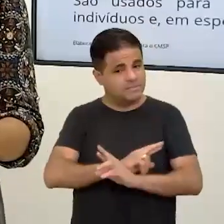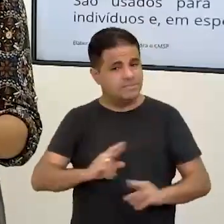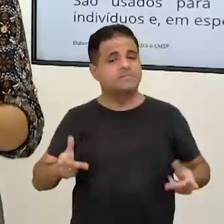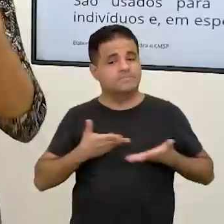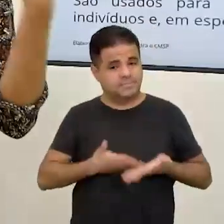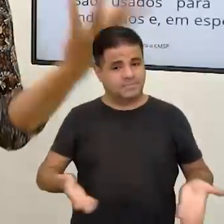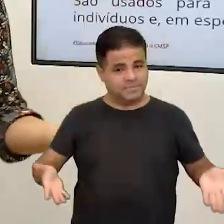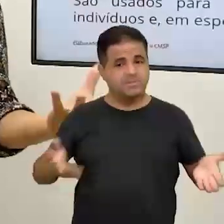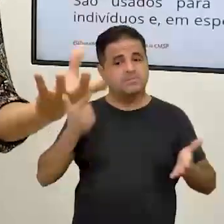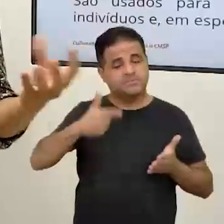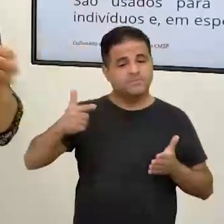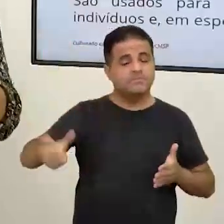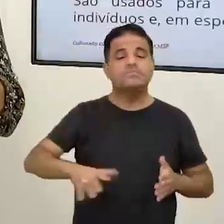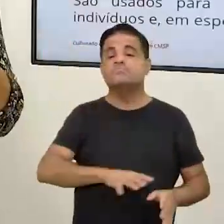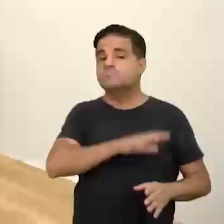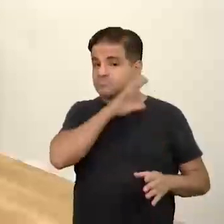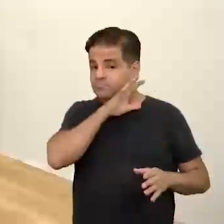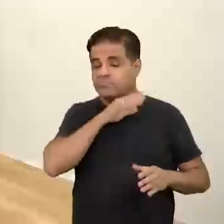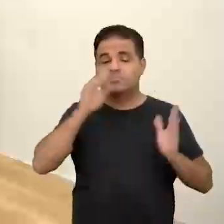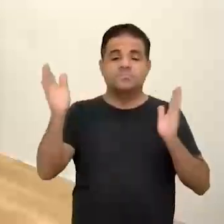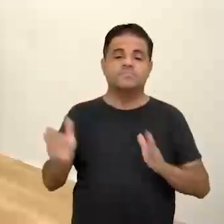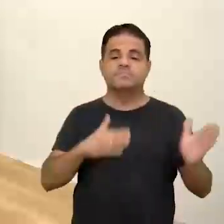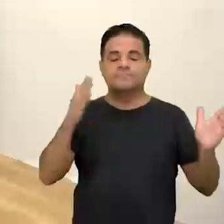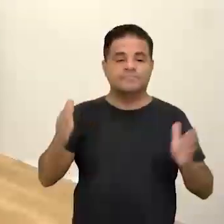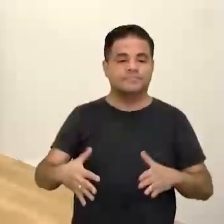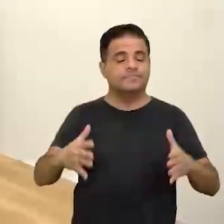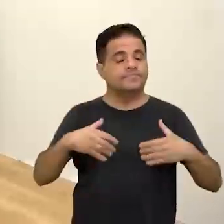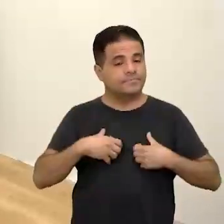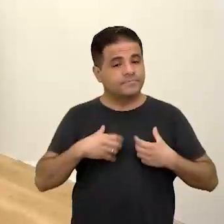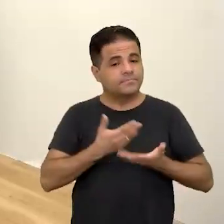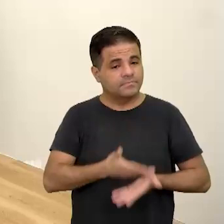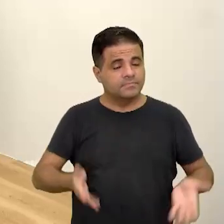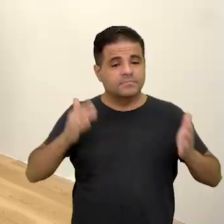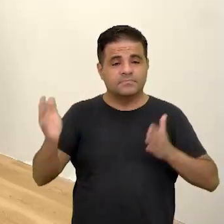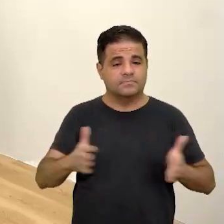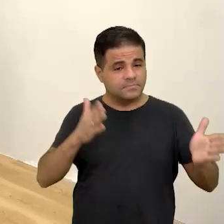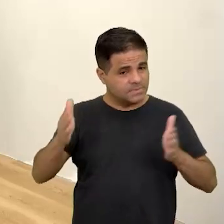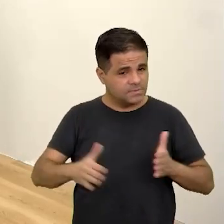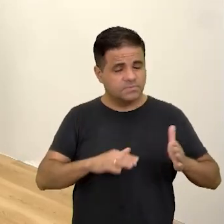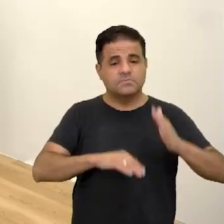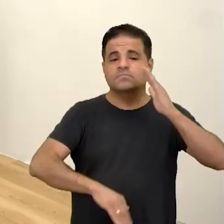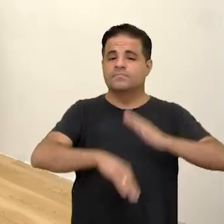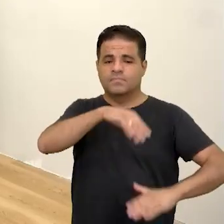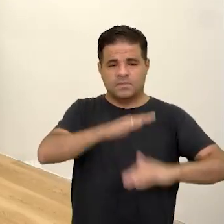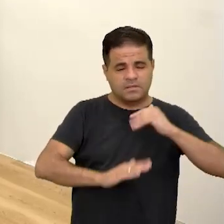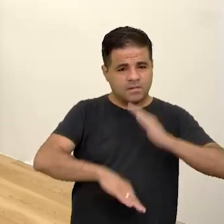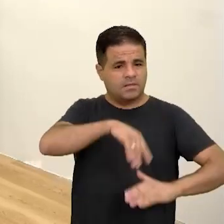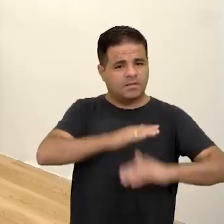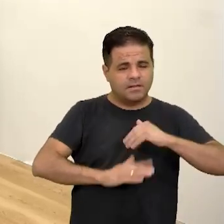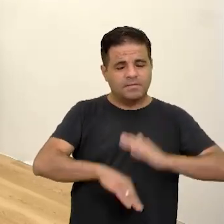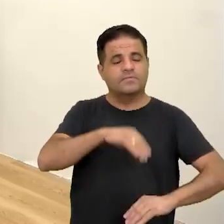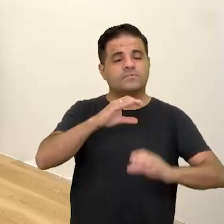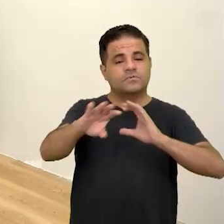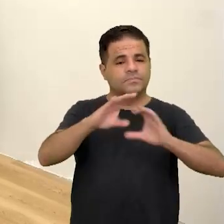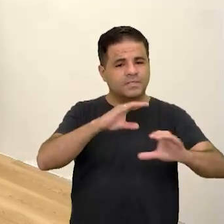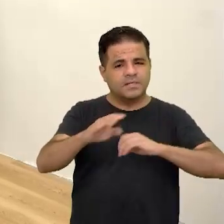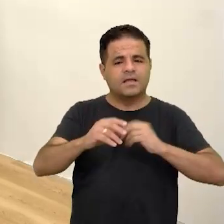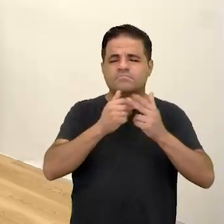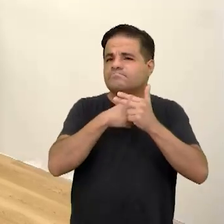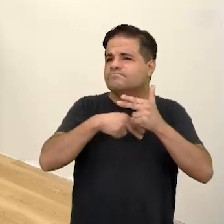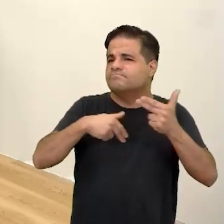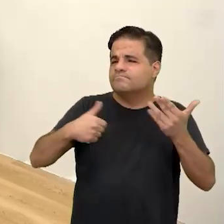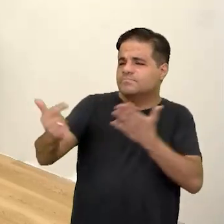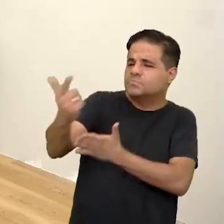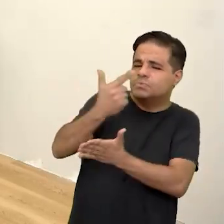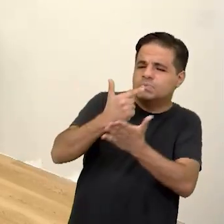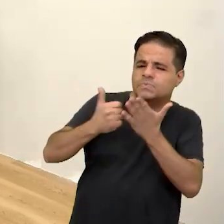distinção, né, dos outros animais, é a nossa produção de comunicação. E essa produção de comunicação, ela começa, né, com as pinturas